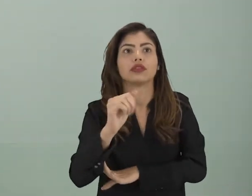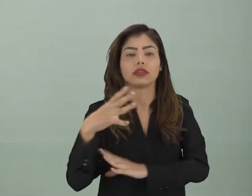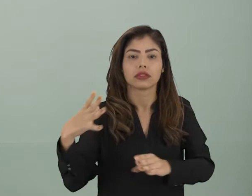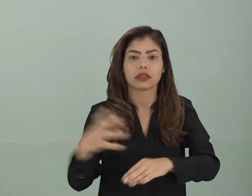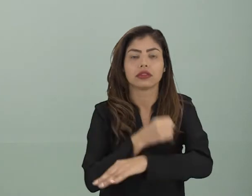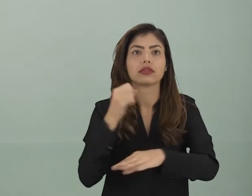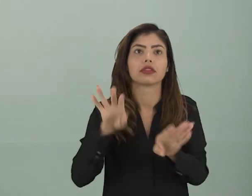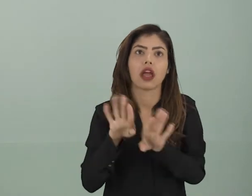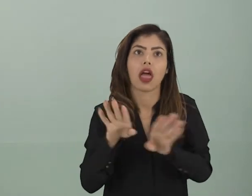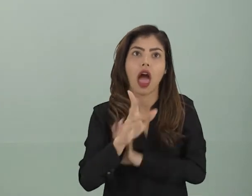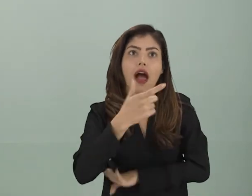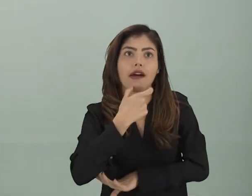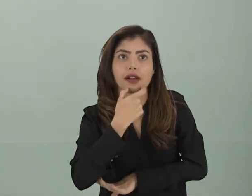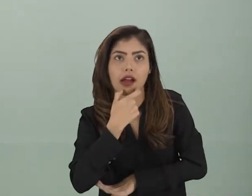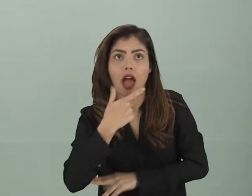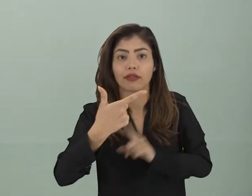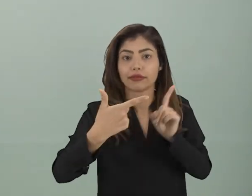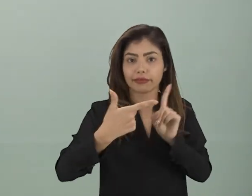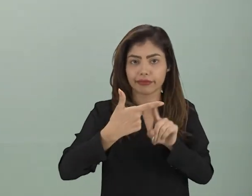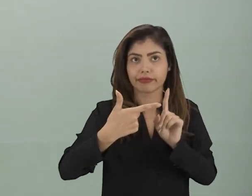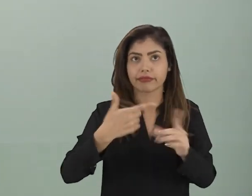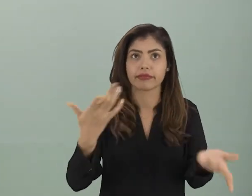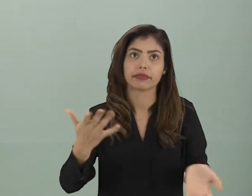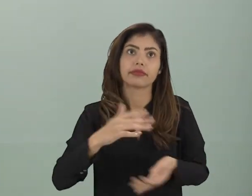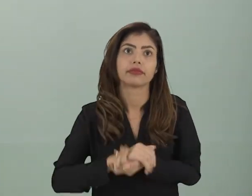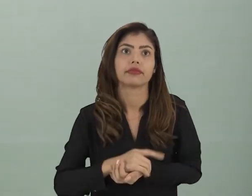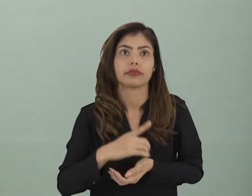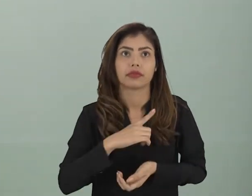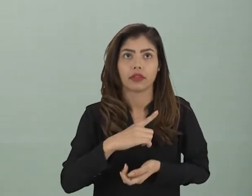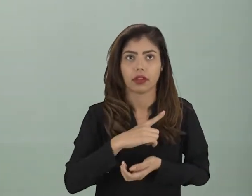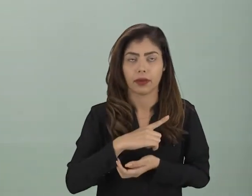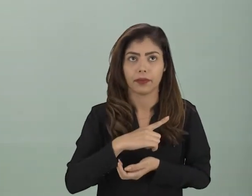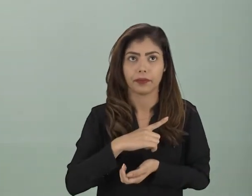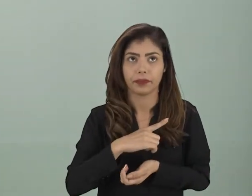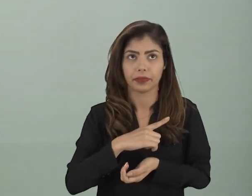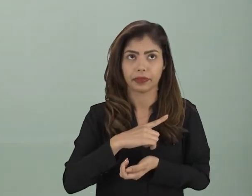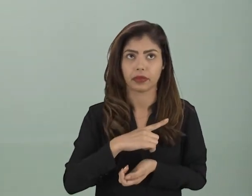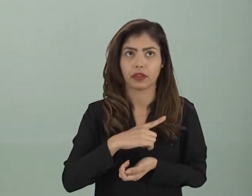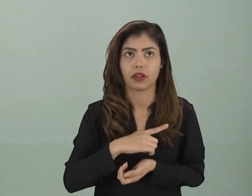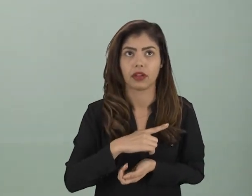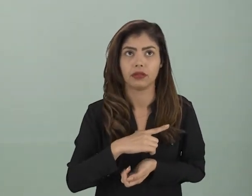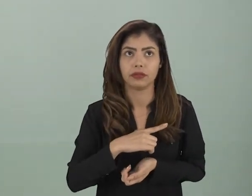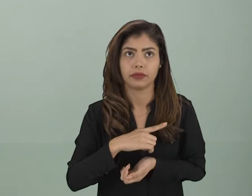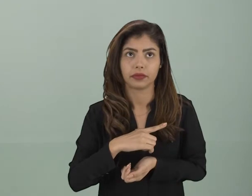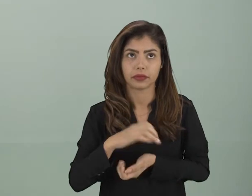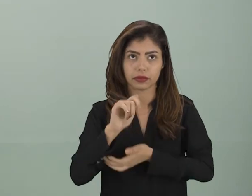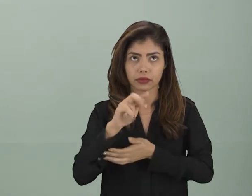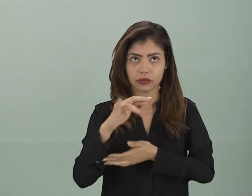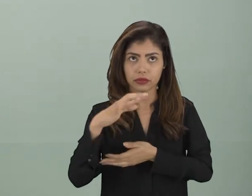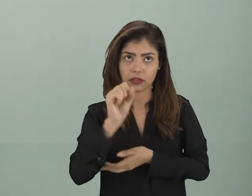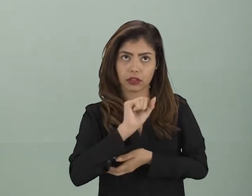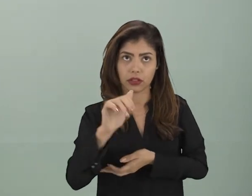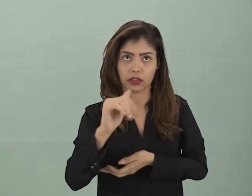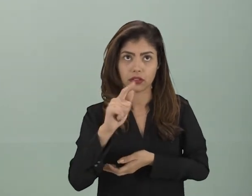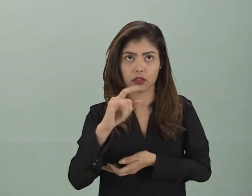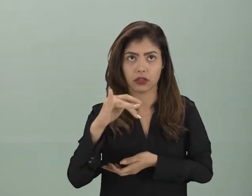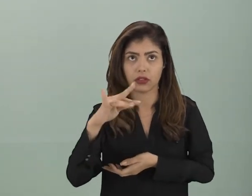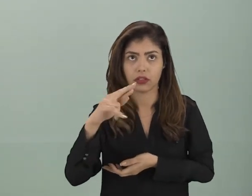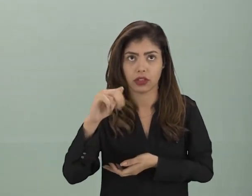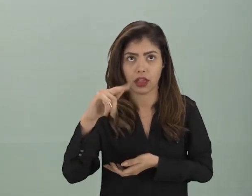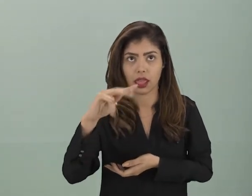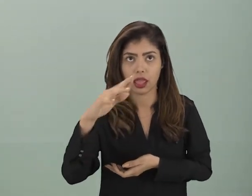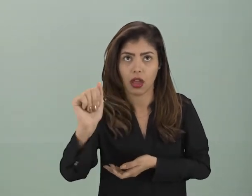Inglaterra. No segundo congresso tem nosso material. Nós temos aí o segundo congresso continental da Filadélfia,